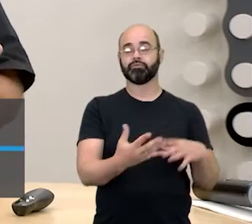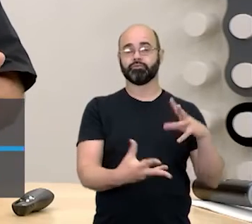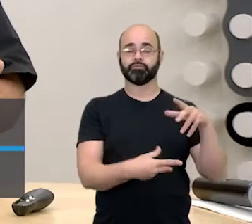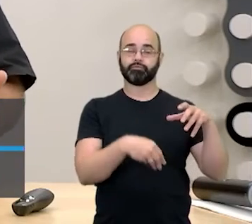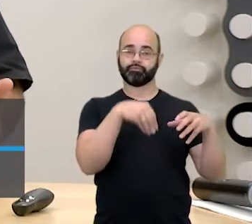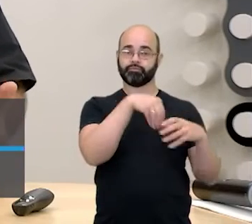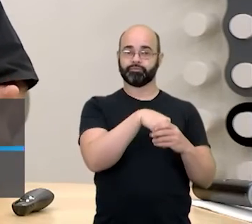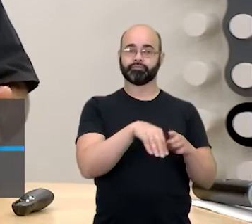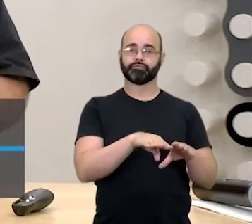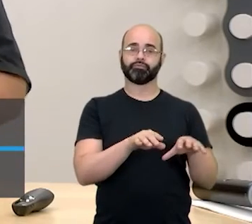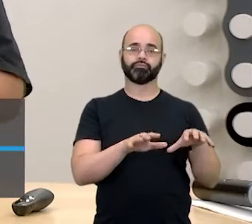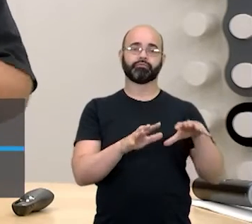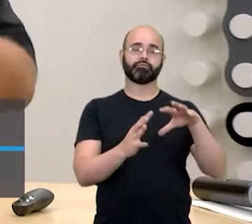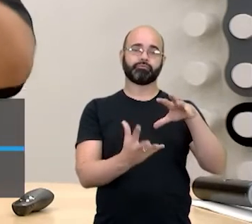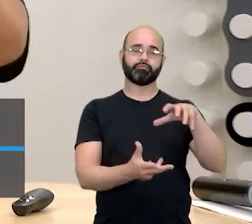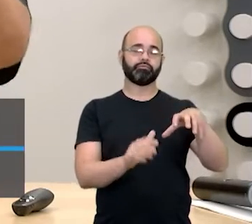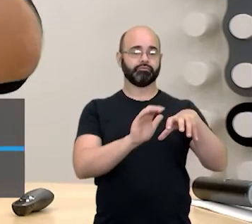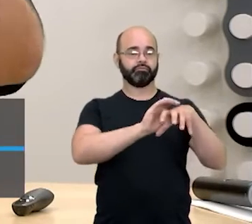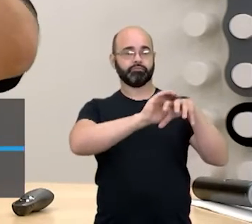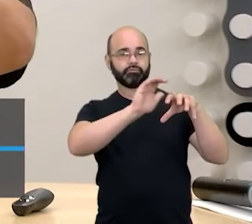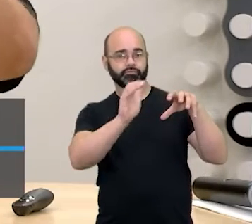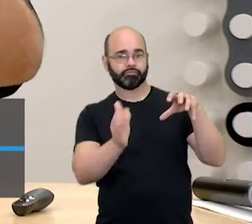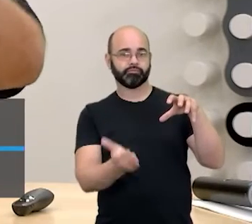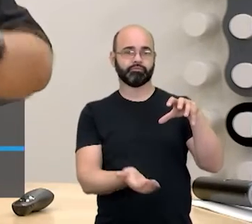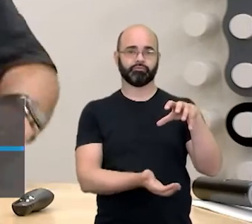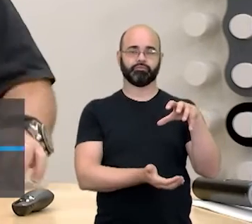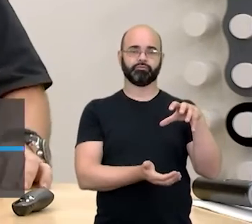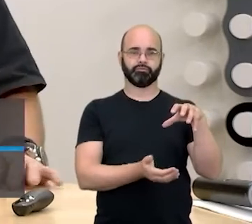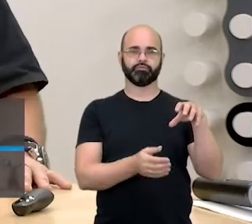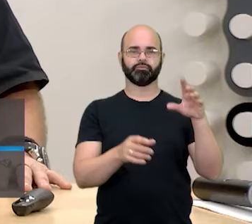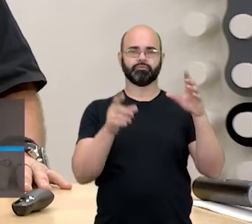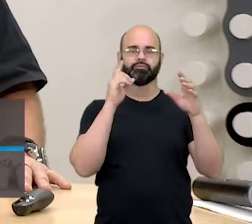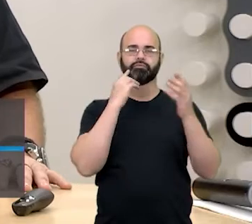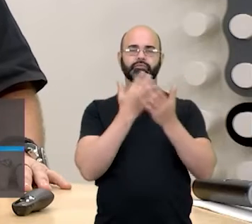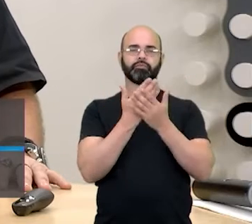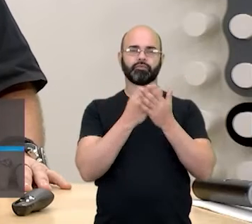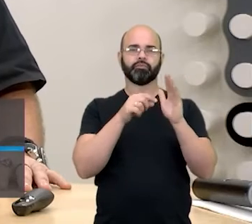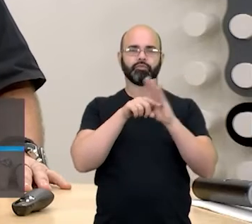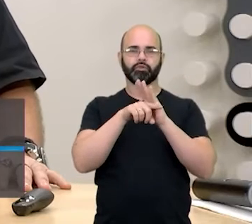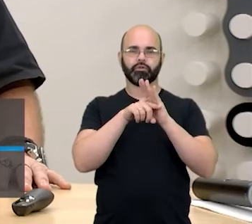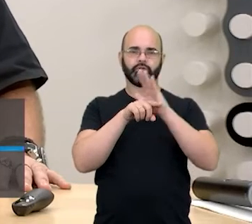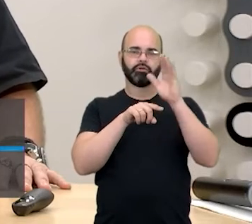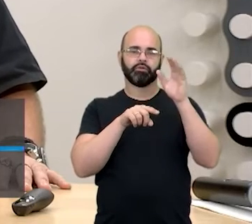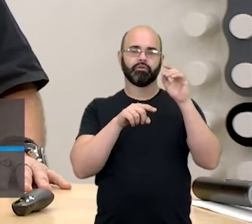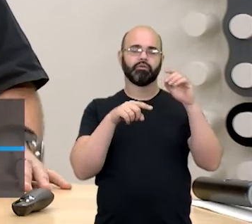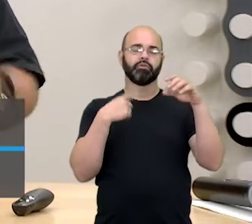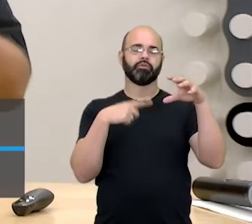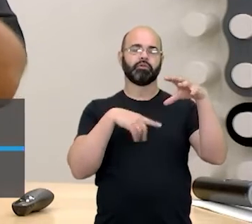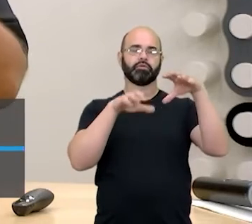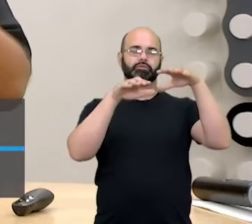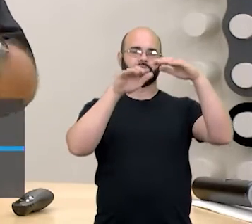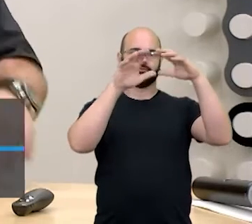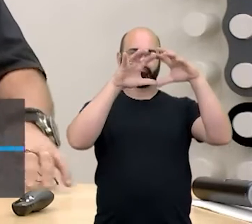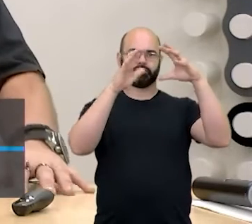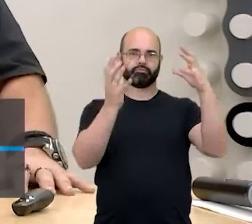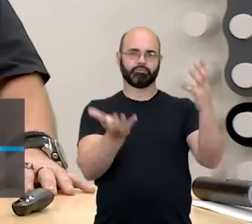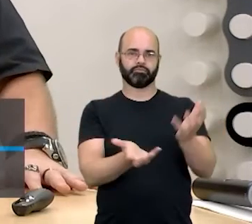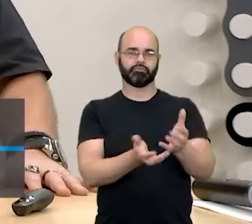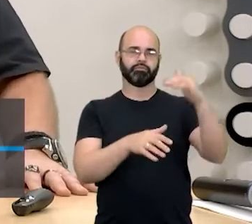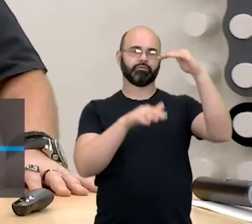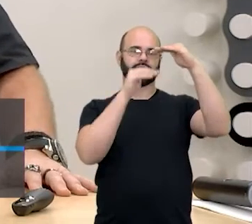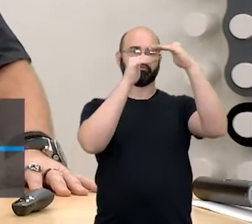gente fala da estratigrafia, por exemplo, é estudos dos estratos aí, né, que está abaixo da nossa superfície, que vocês viram